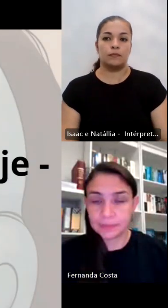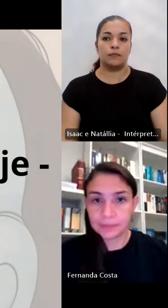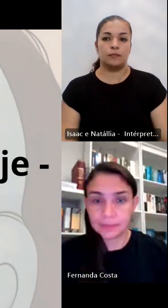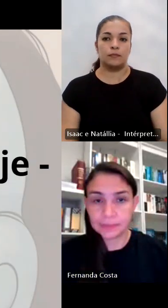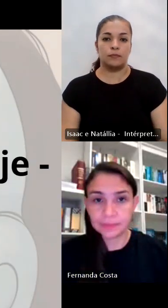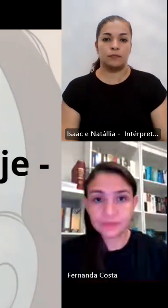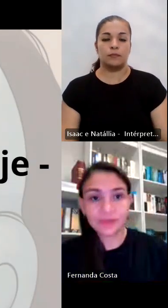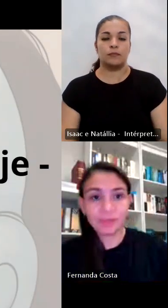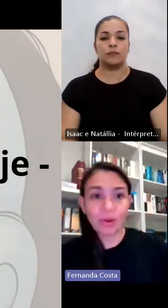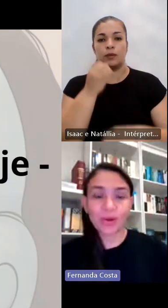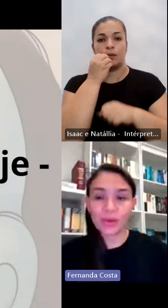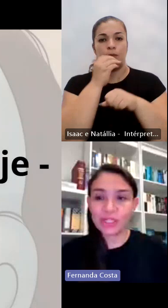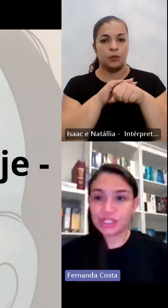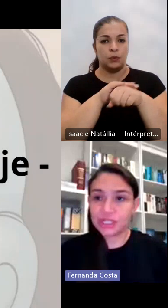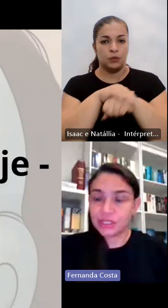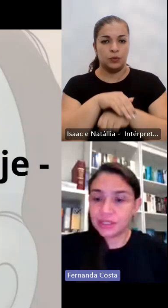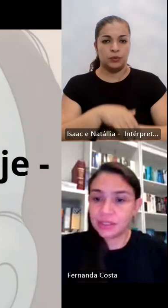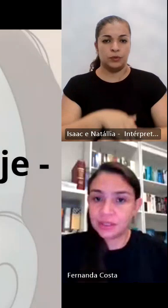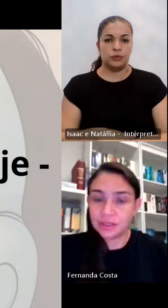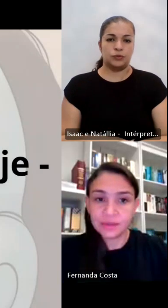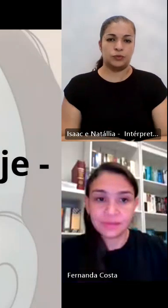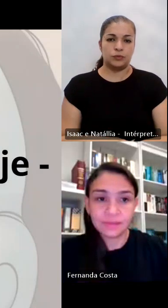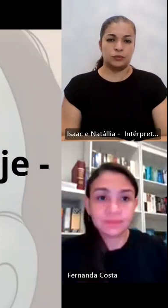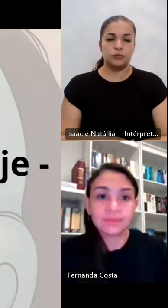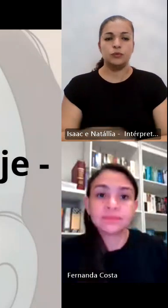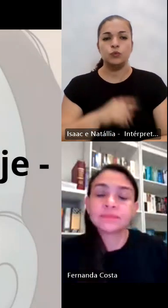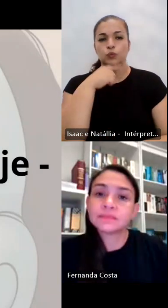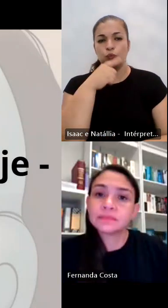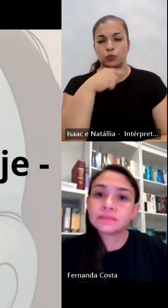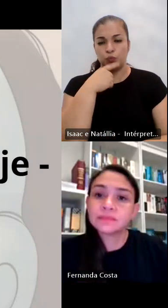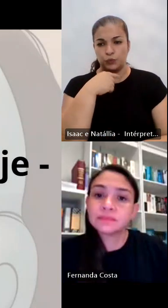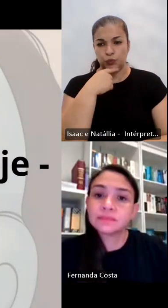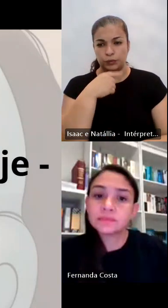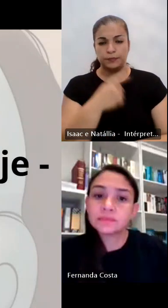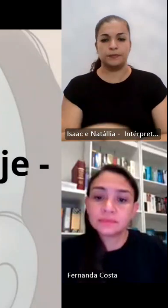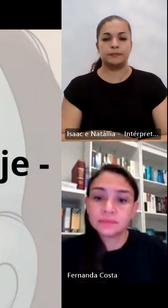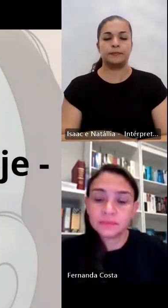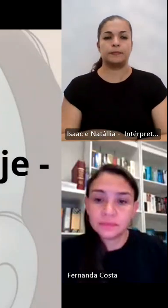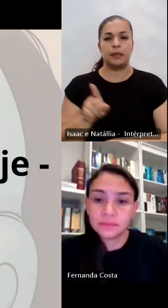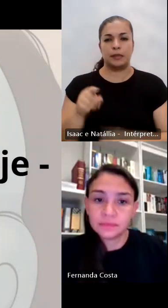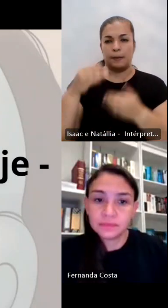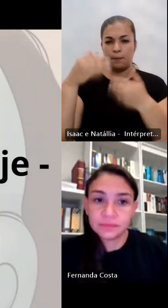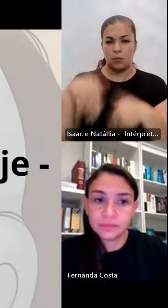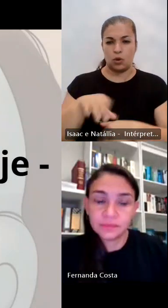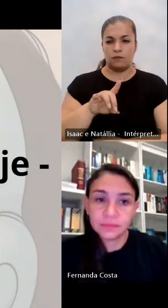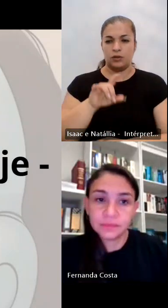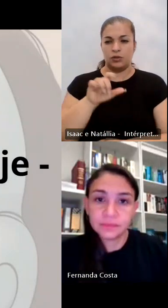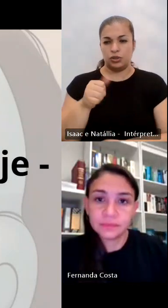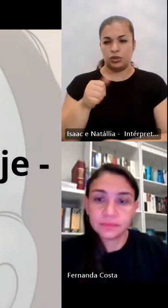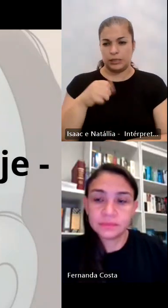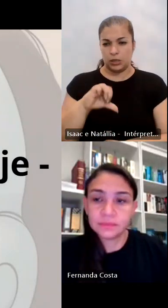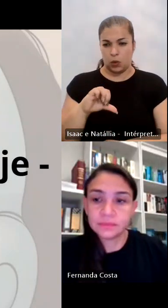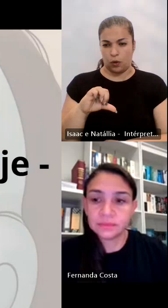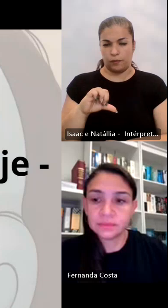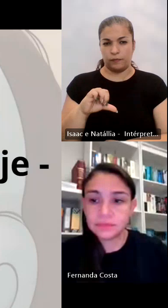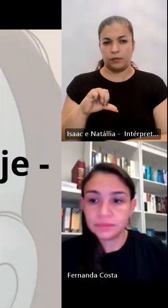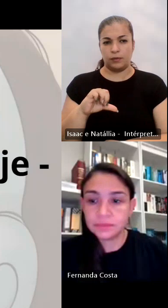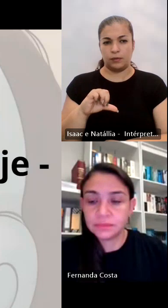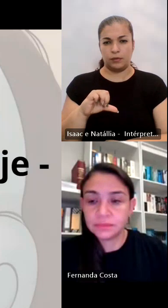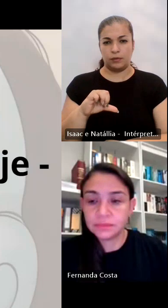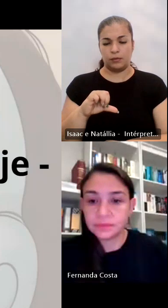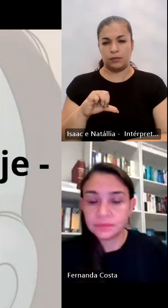Boa noite, professora. Boa noite. Uma dúvida. Essa prova do dia 19 do 12, ou